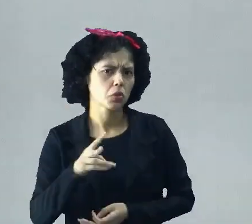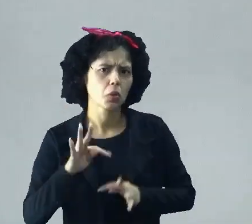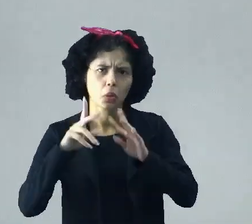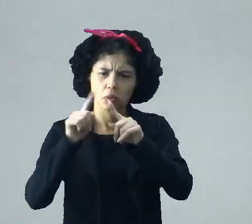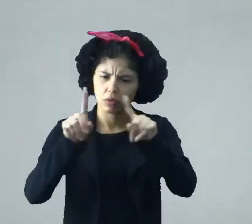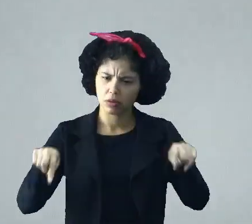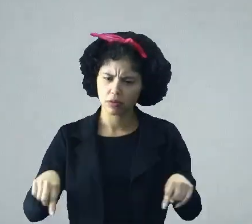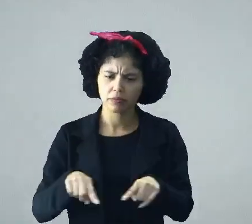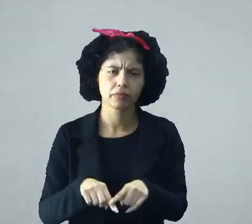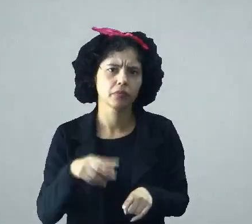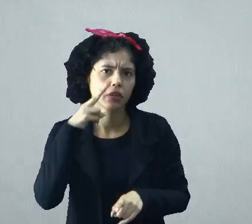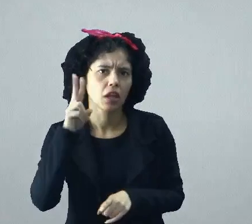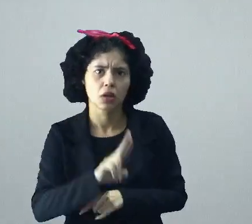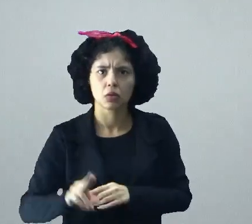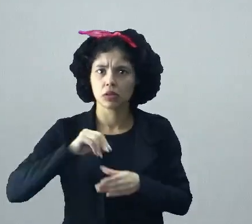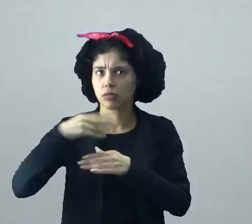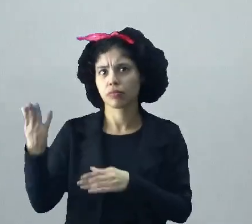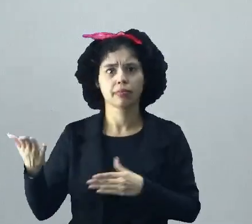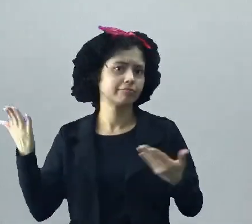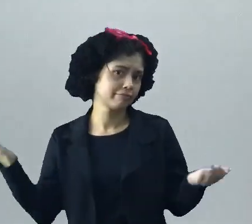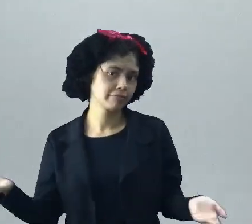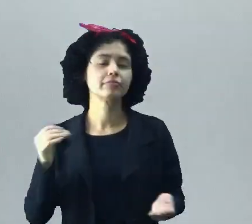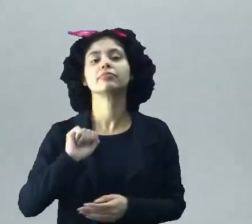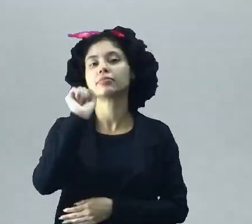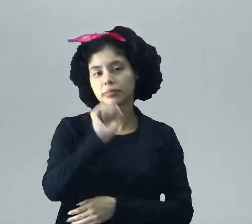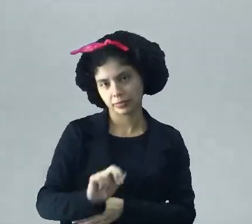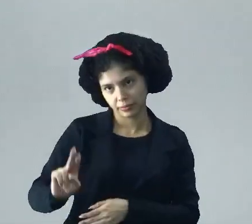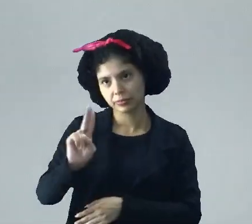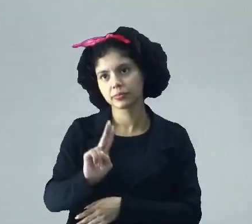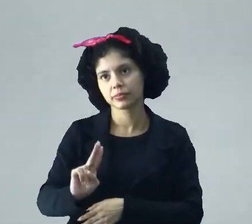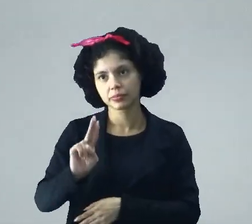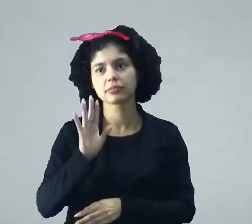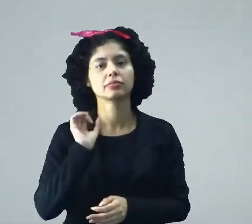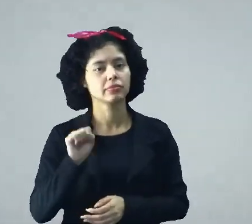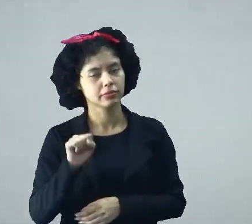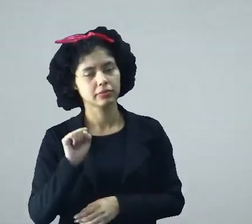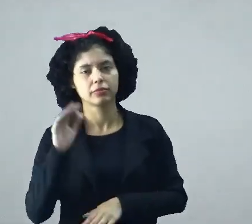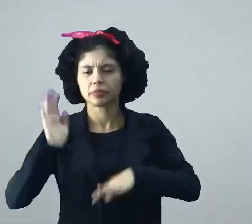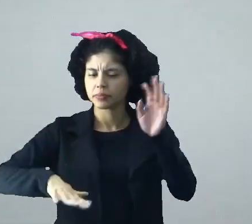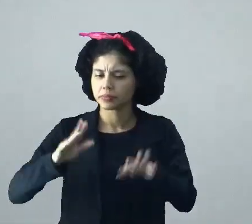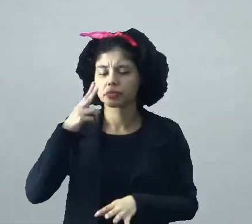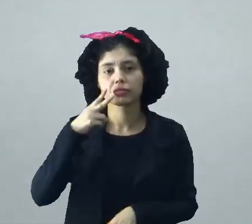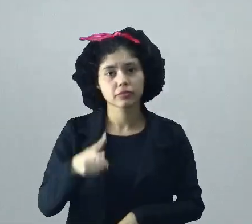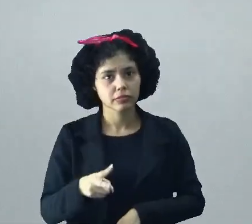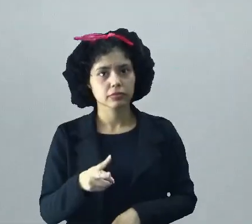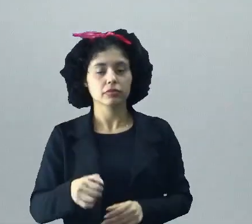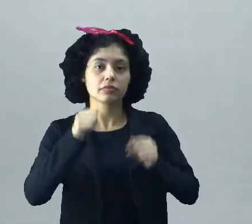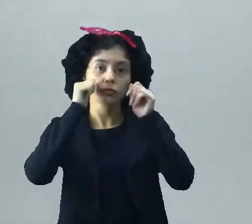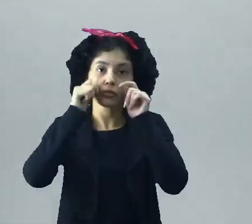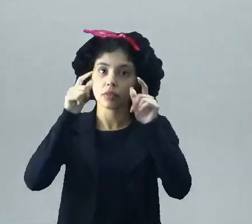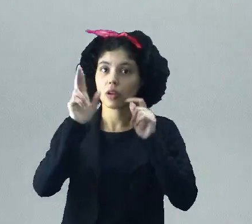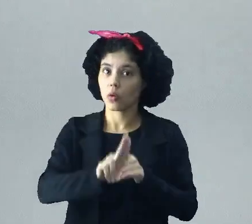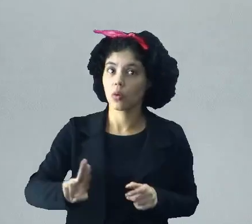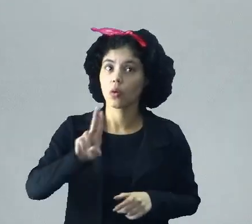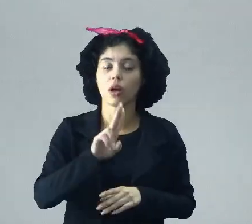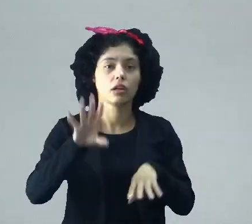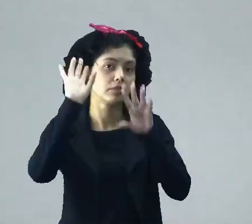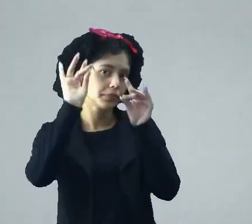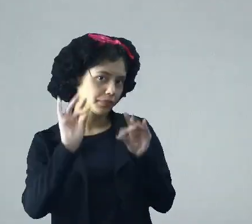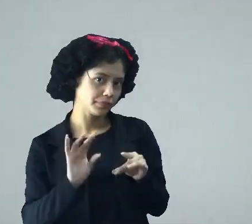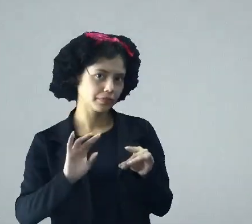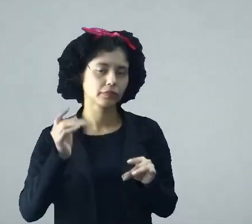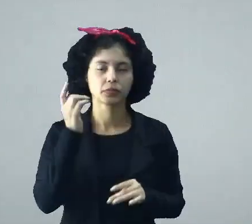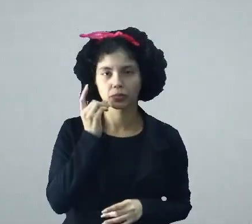isso em sala de aula, a gente nem usa lá fora, mas claro que usa. É porque a gente, às vezes, não fica atento aos